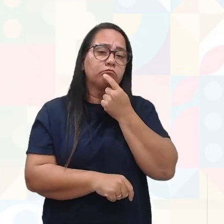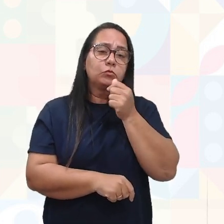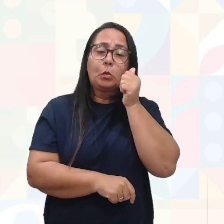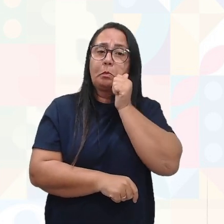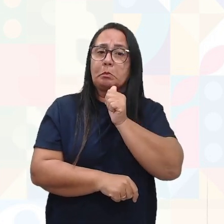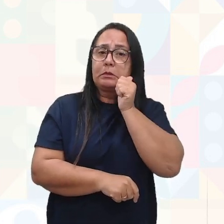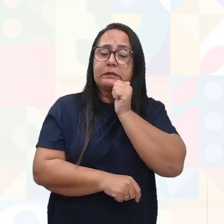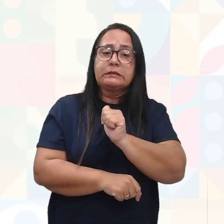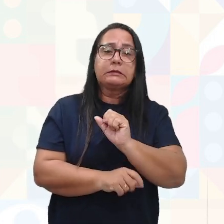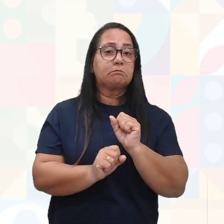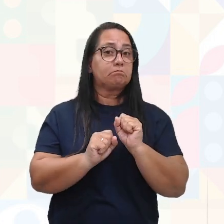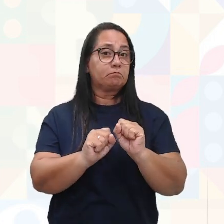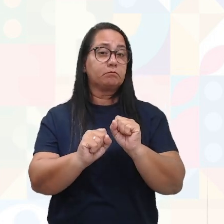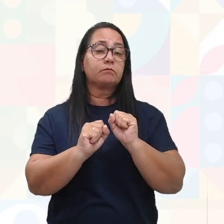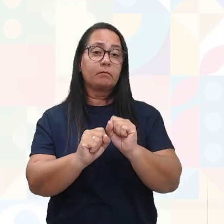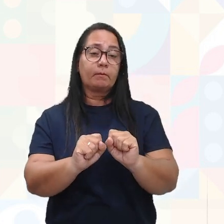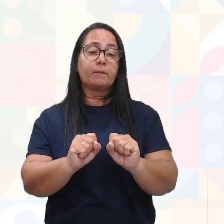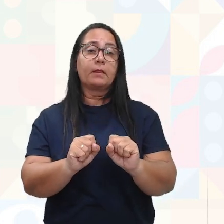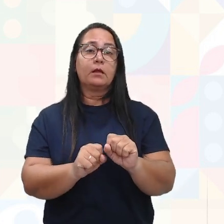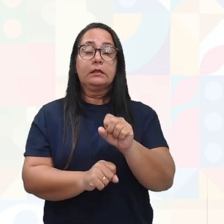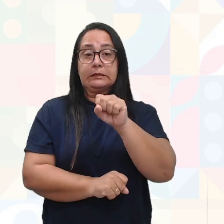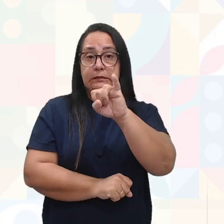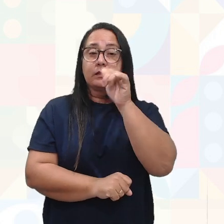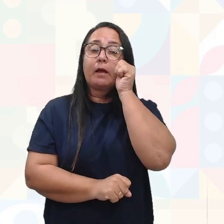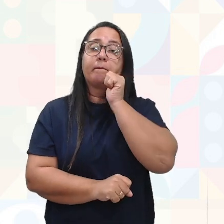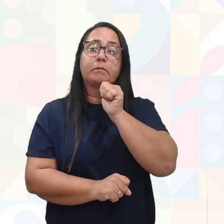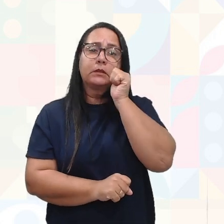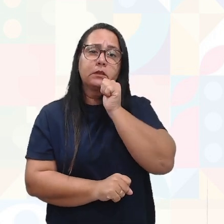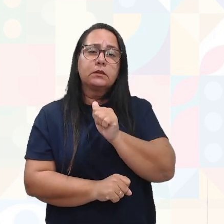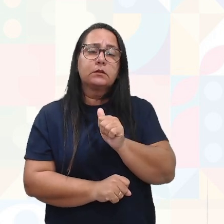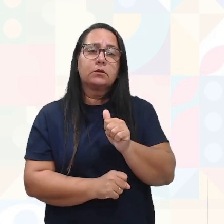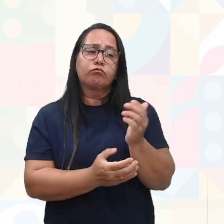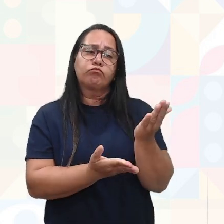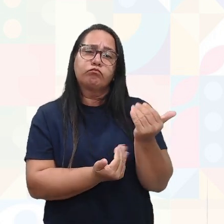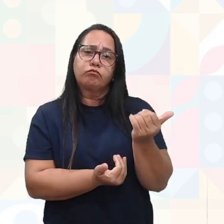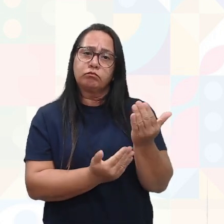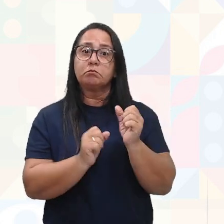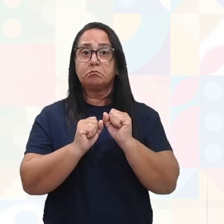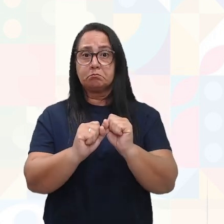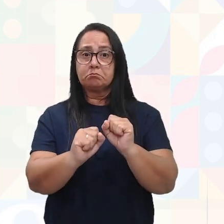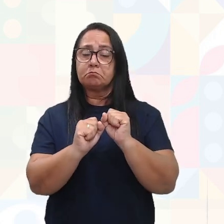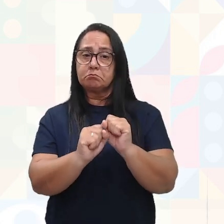caso dos meninos, uma mocinha. Entende?